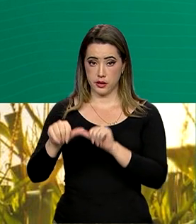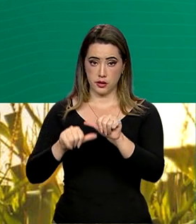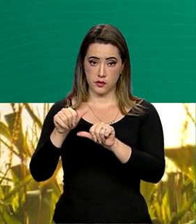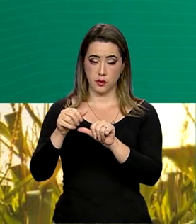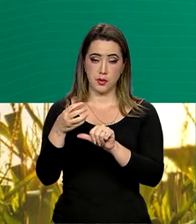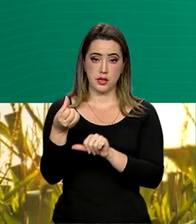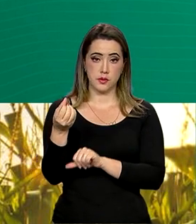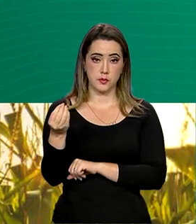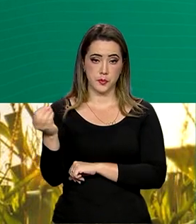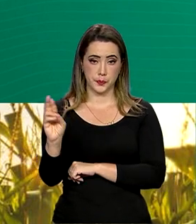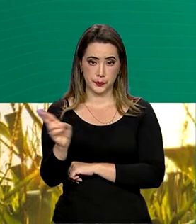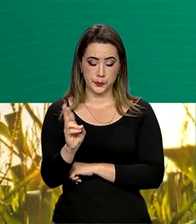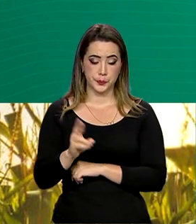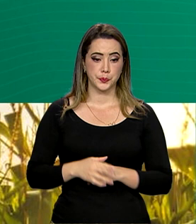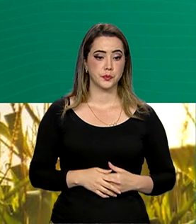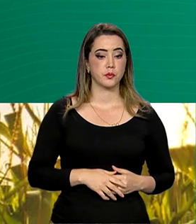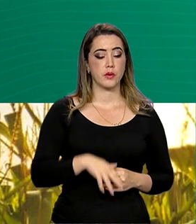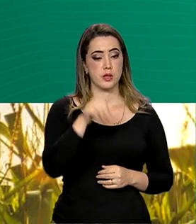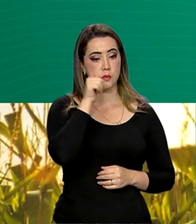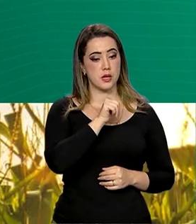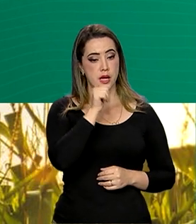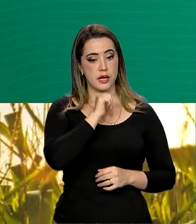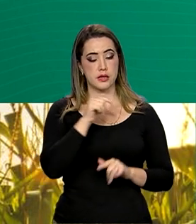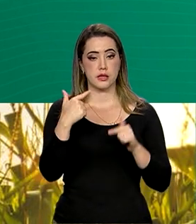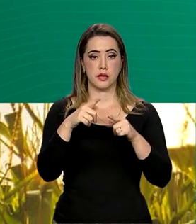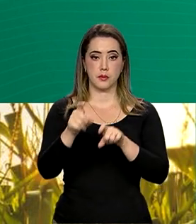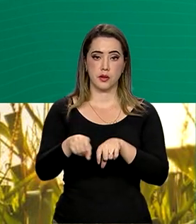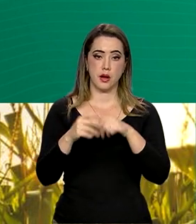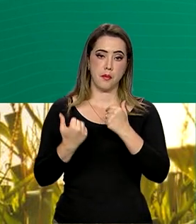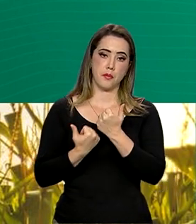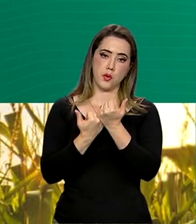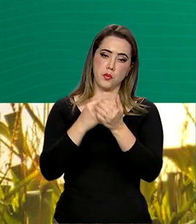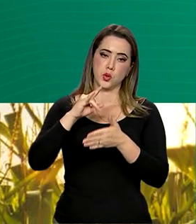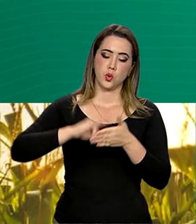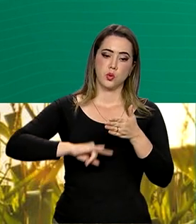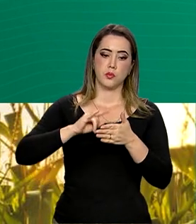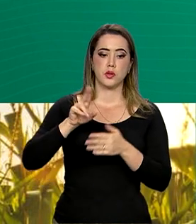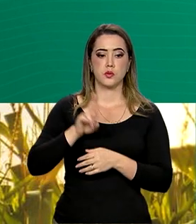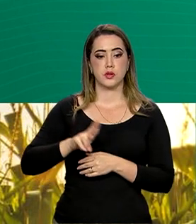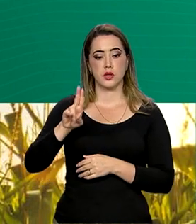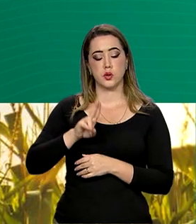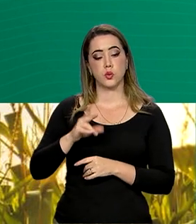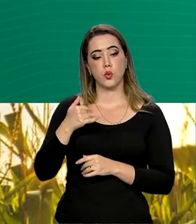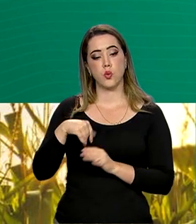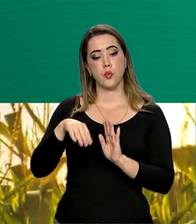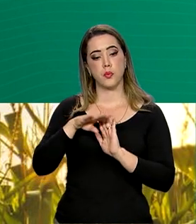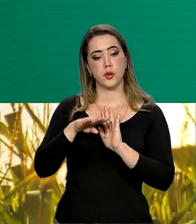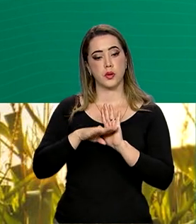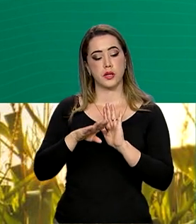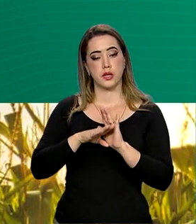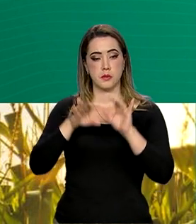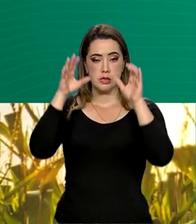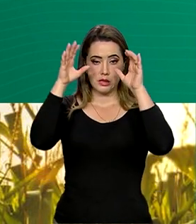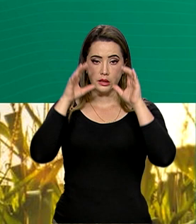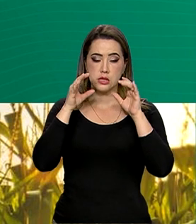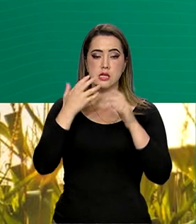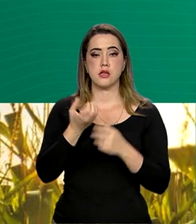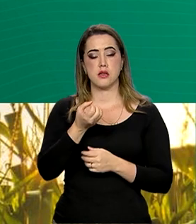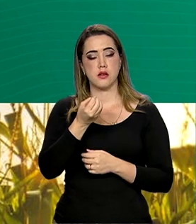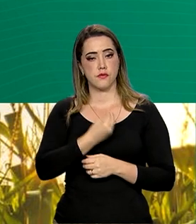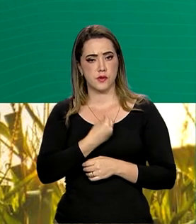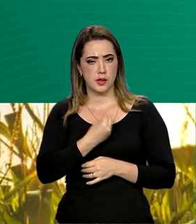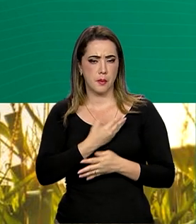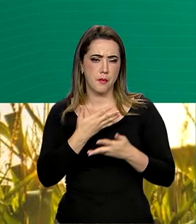As trabalhadoras rurais vão receber apoio para tirar documentos por meio do Programa Nacional de Cidadania e Bem Viver, e